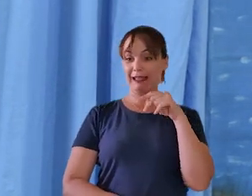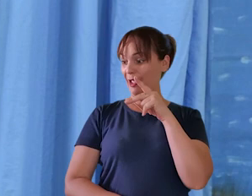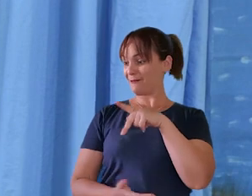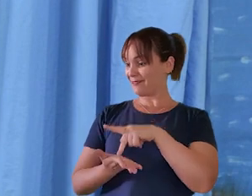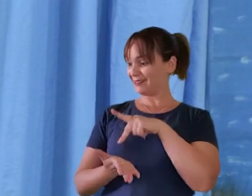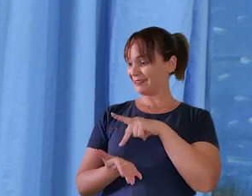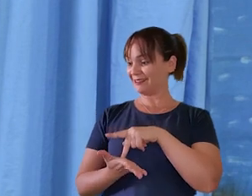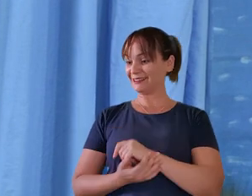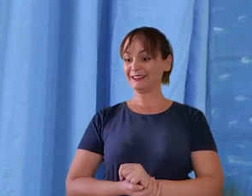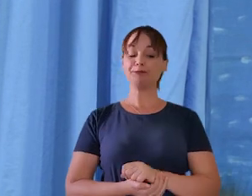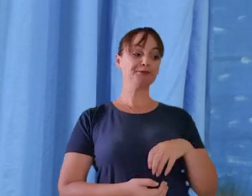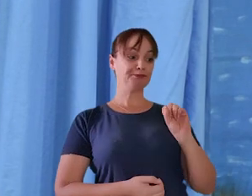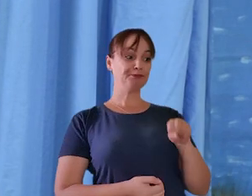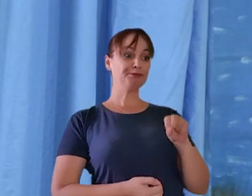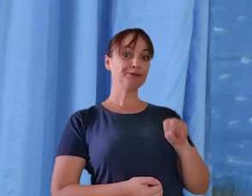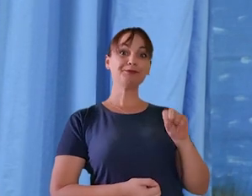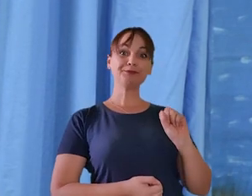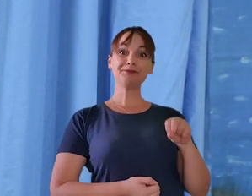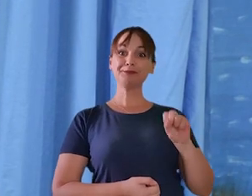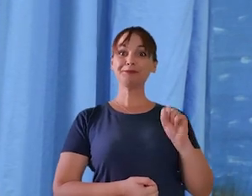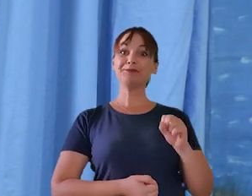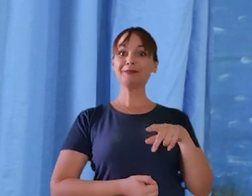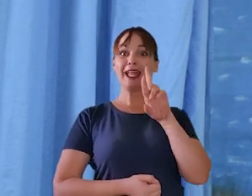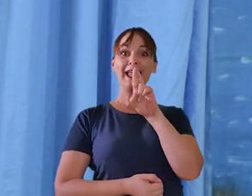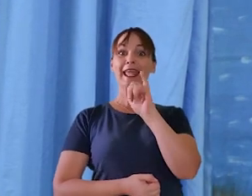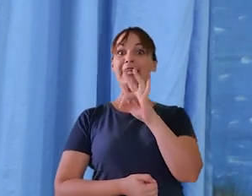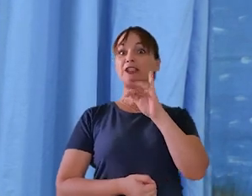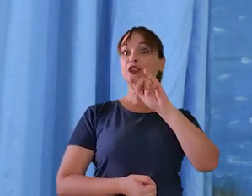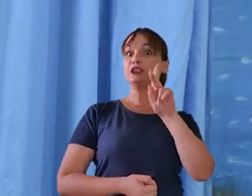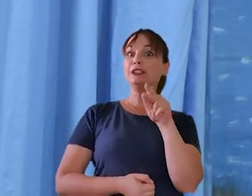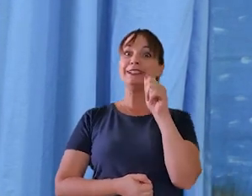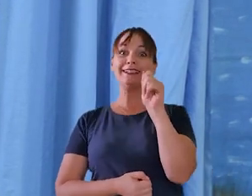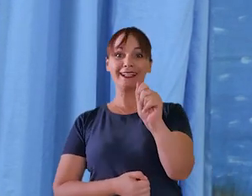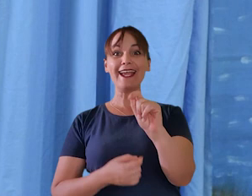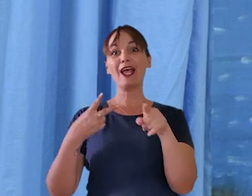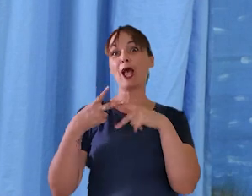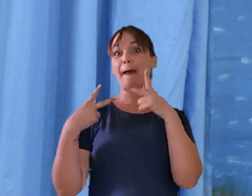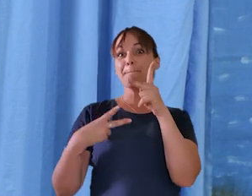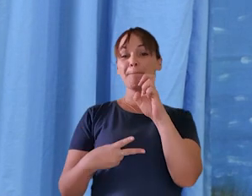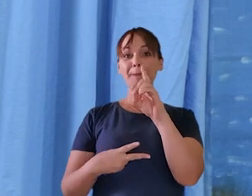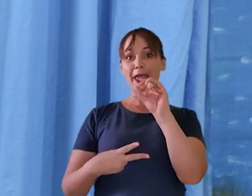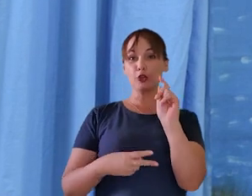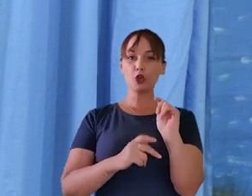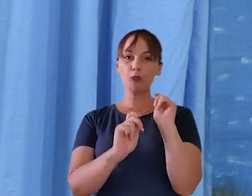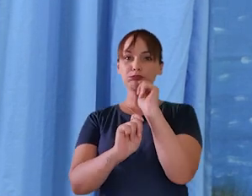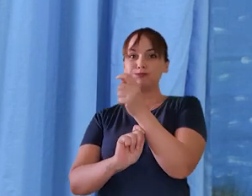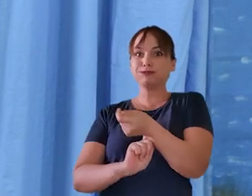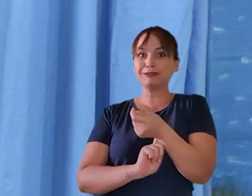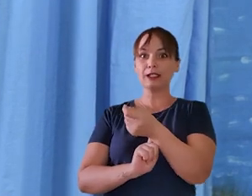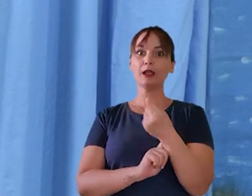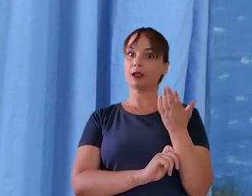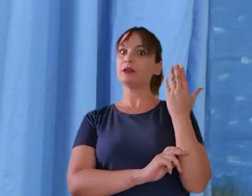Peixita? É sim, é a história da Ritinha e do Pedro Pescador, que iam